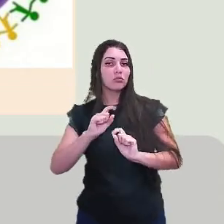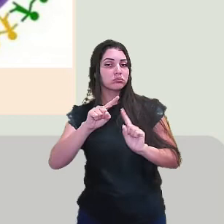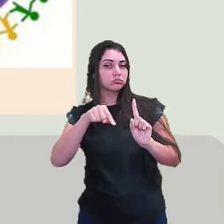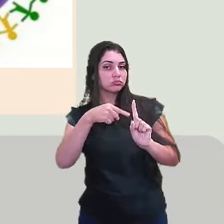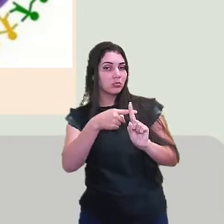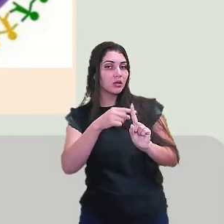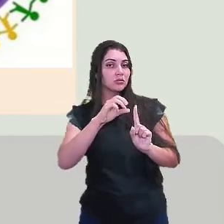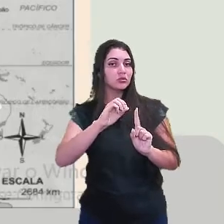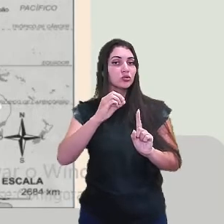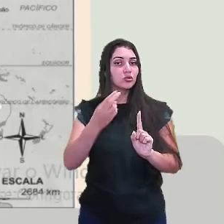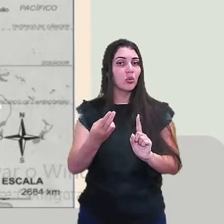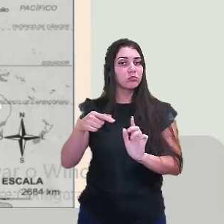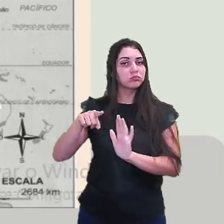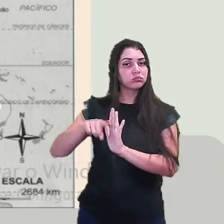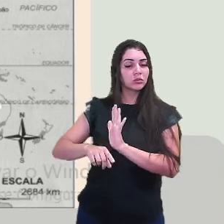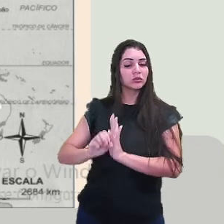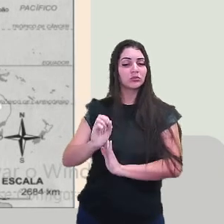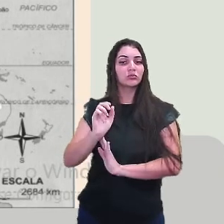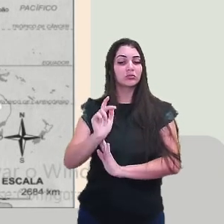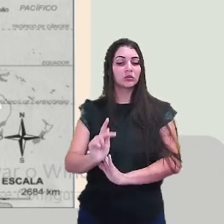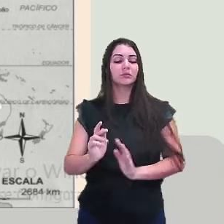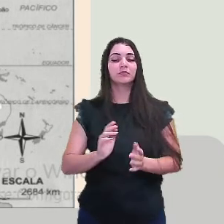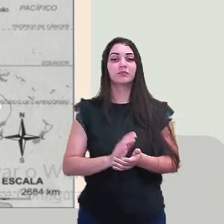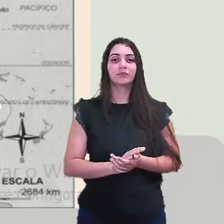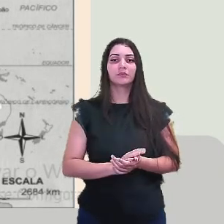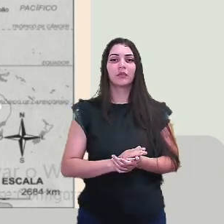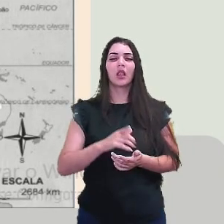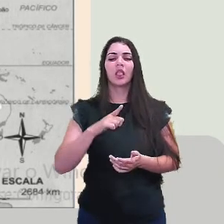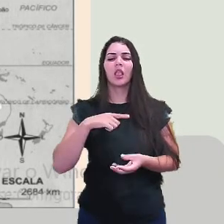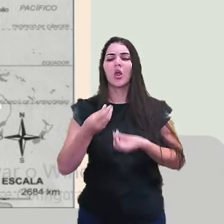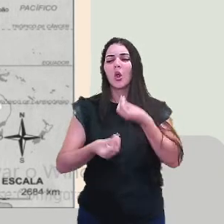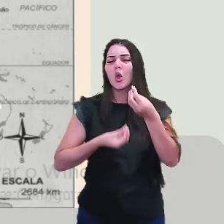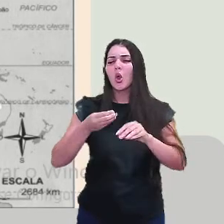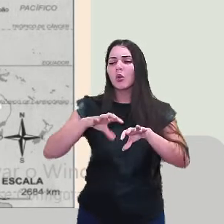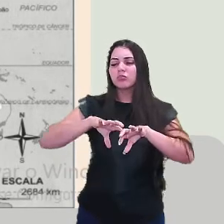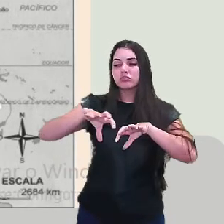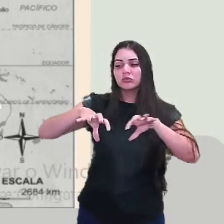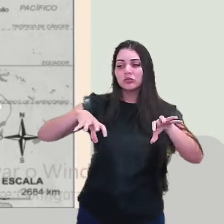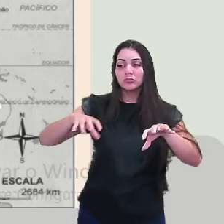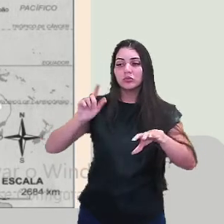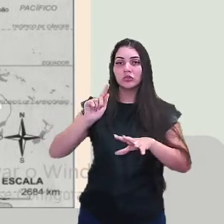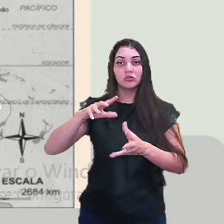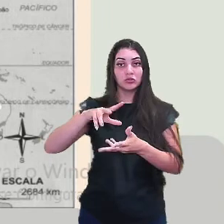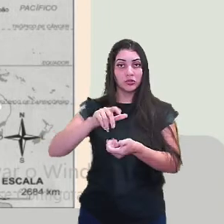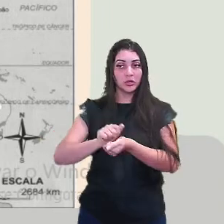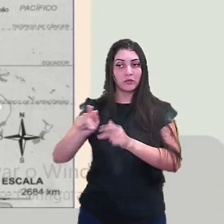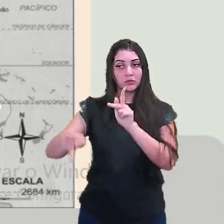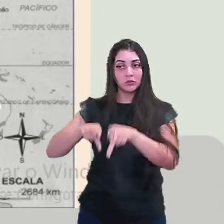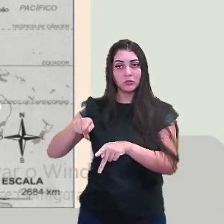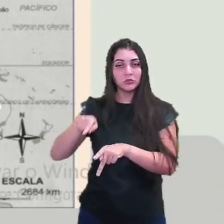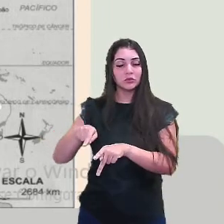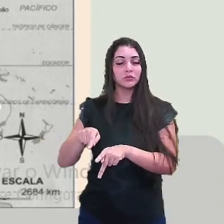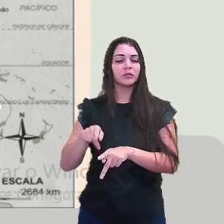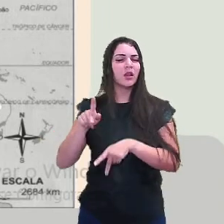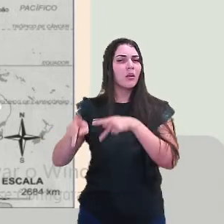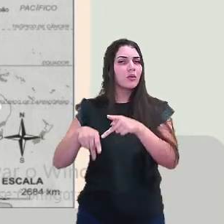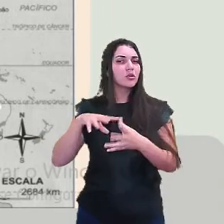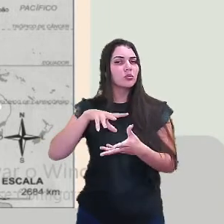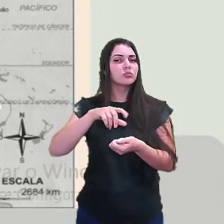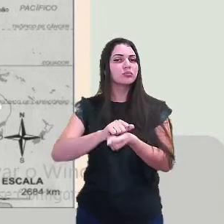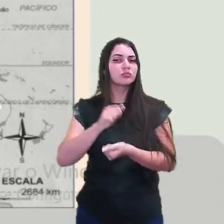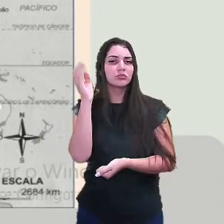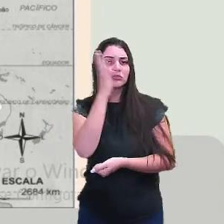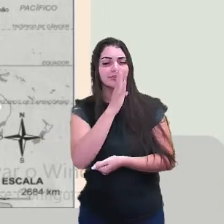menos. Ok? Vamos lá. A distribuição geográfica da população. A população mundial e brasileira